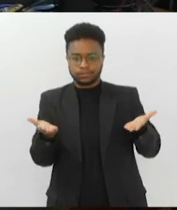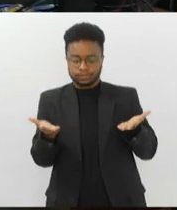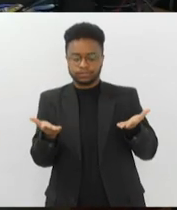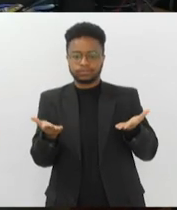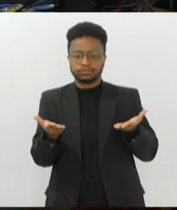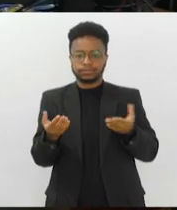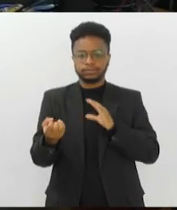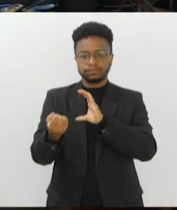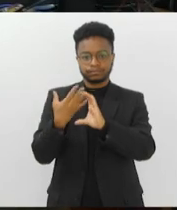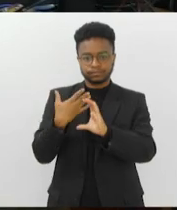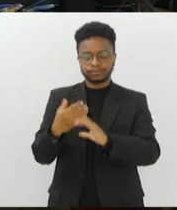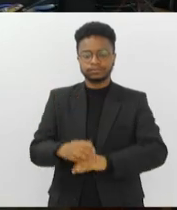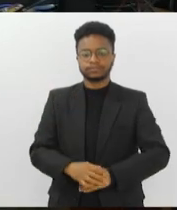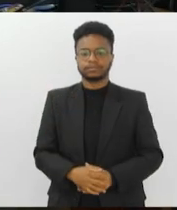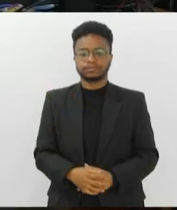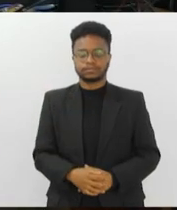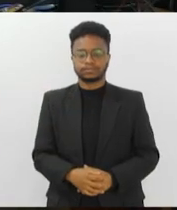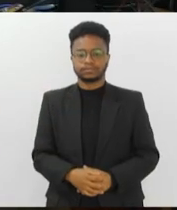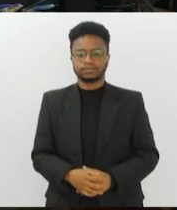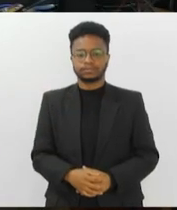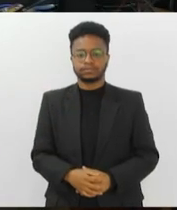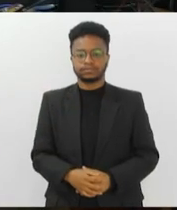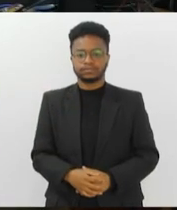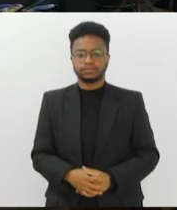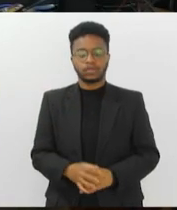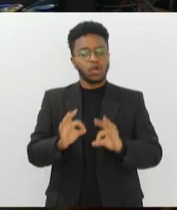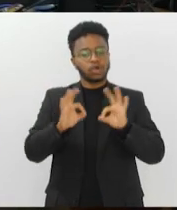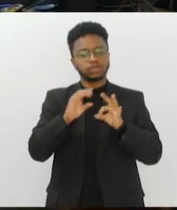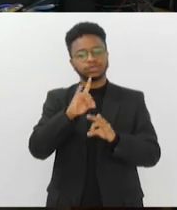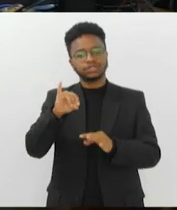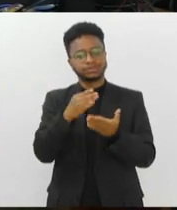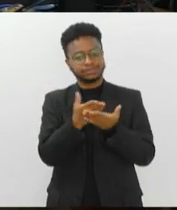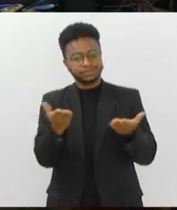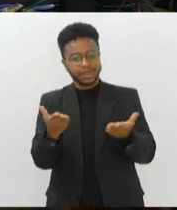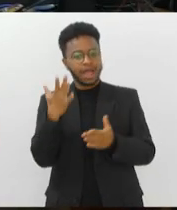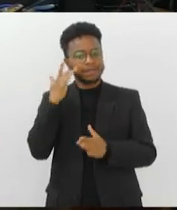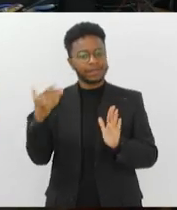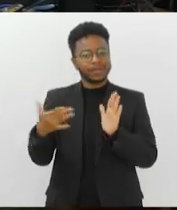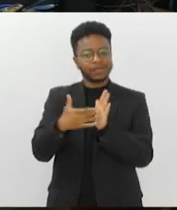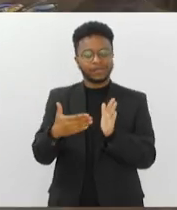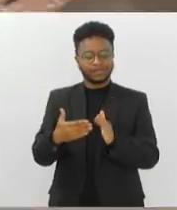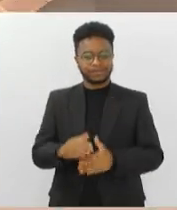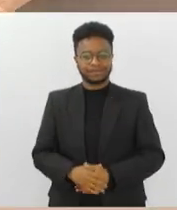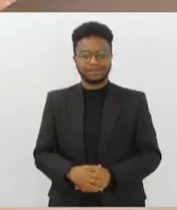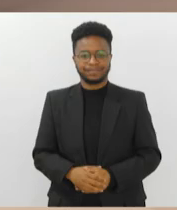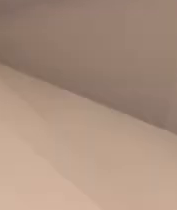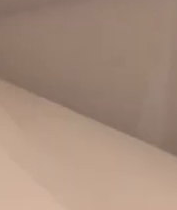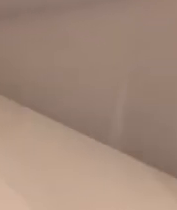tvalerj@alerj.rj.gov.br. Um ótimo dia para você e até amanhã!